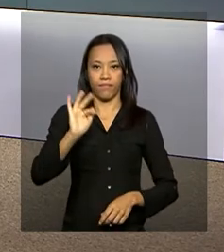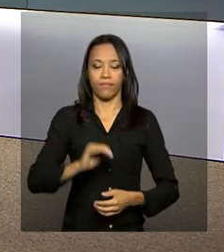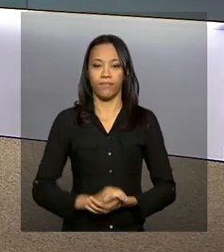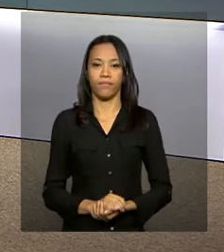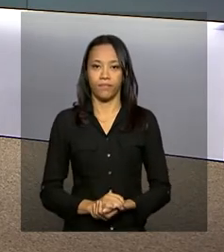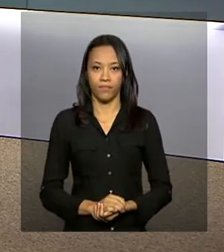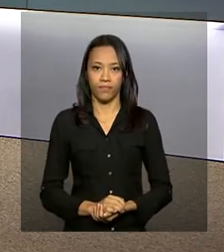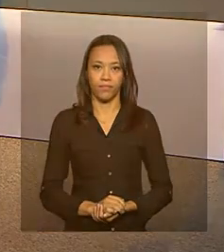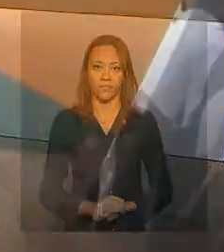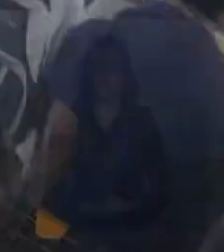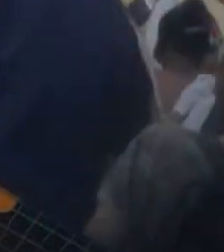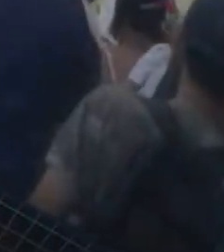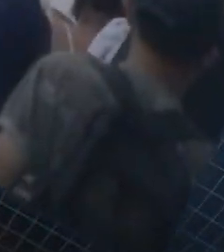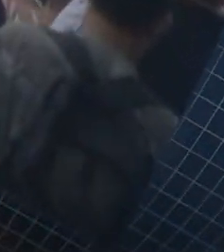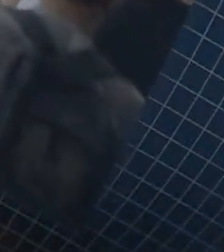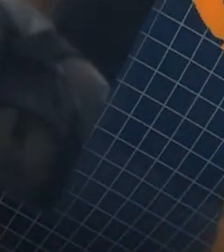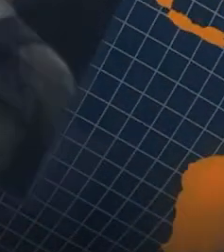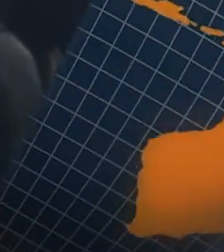Federal.